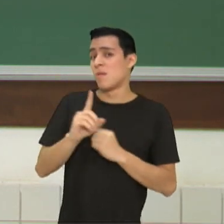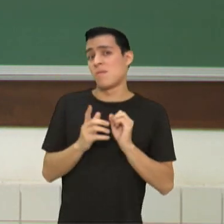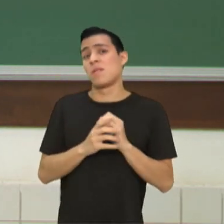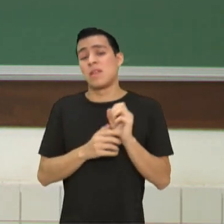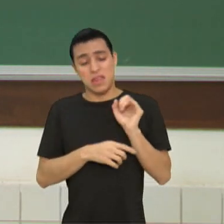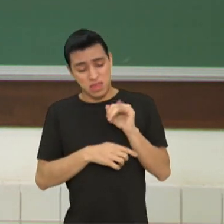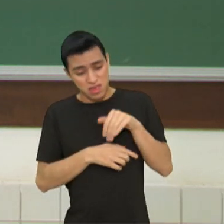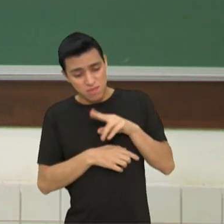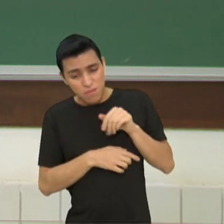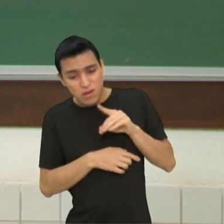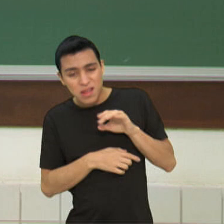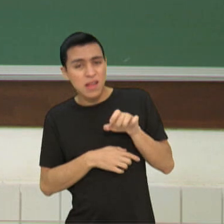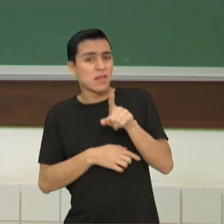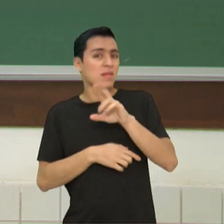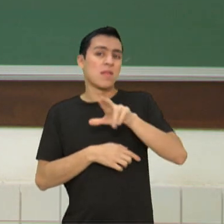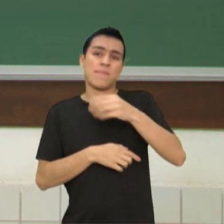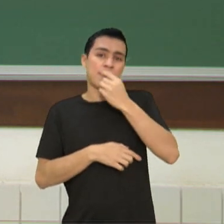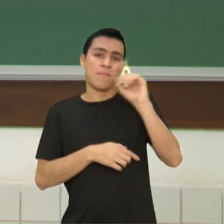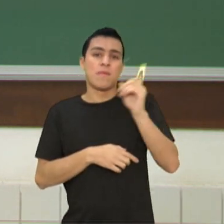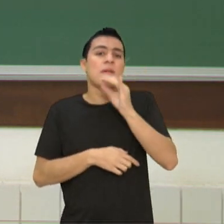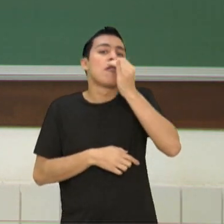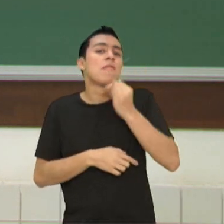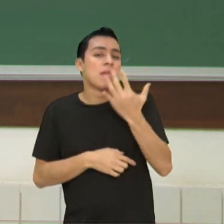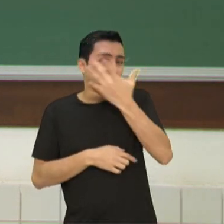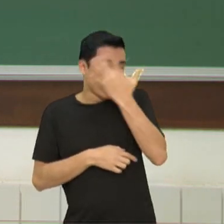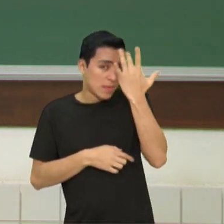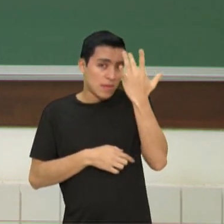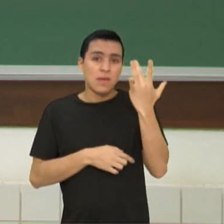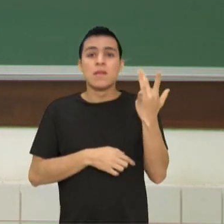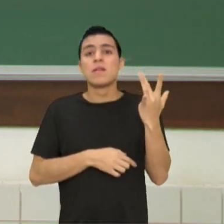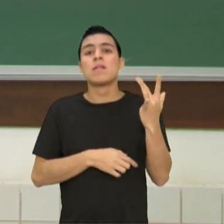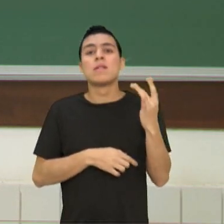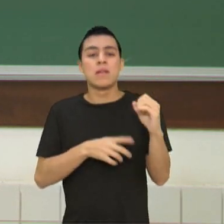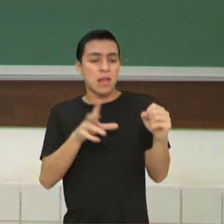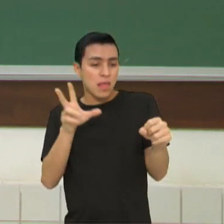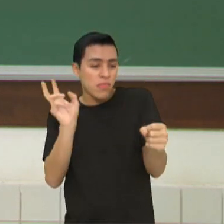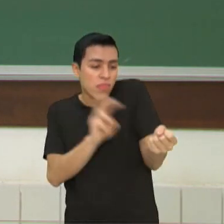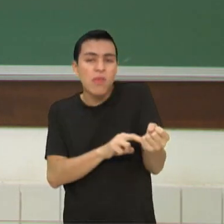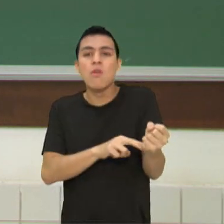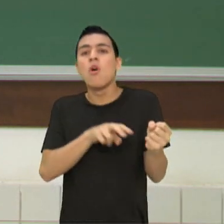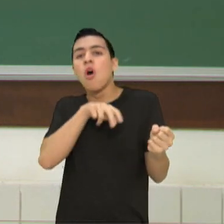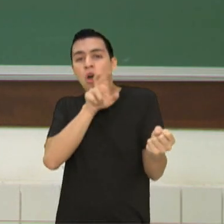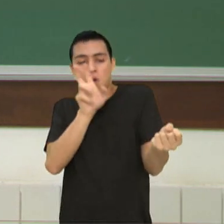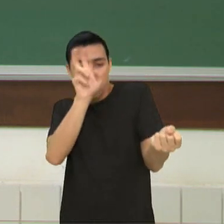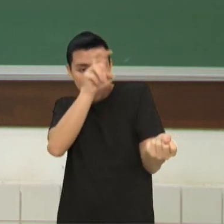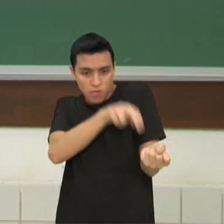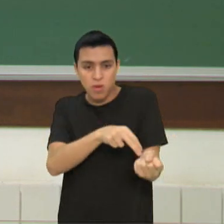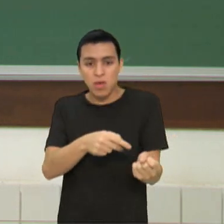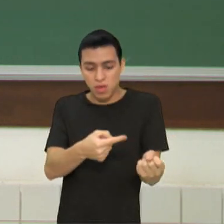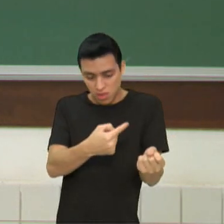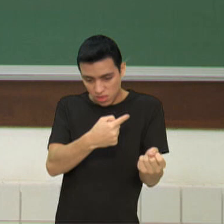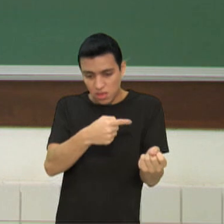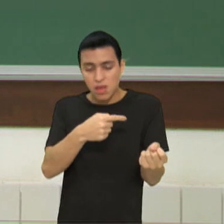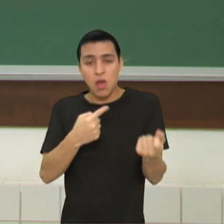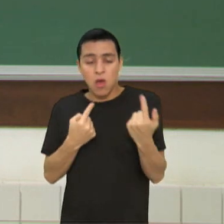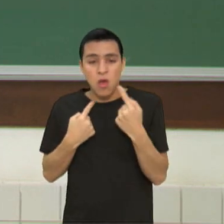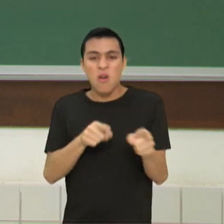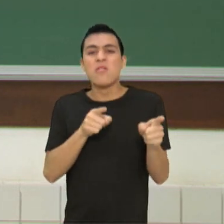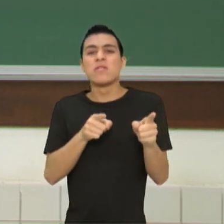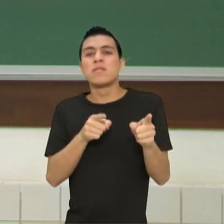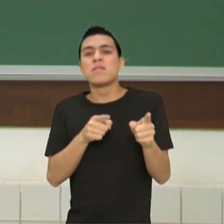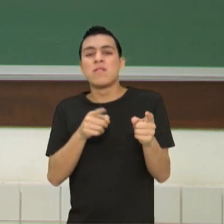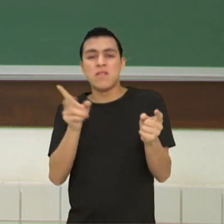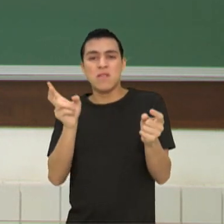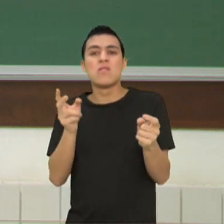exemplo, algumas pessoas quando sofrem picadas por animais peçonhentos, como cobra, e elas usam o chamado contraveneno, o